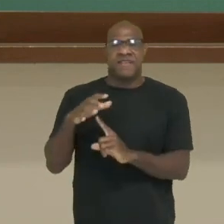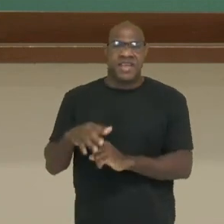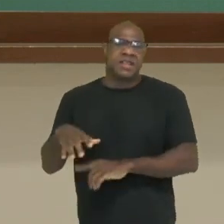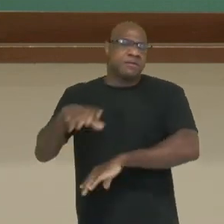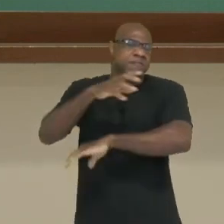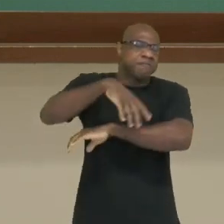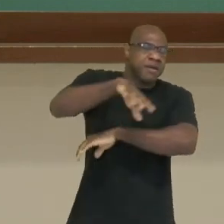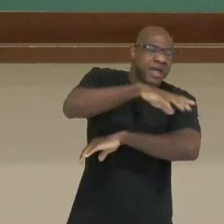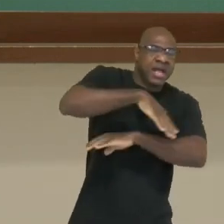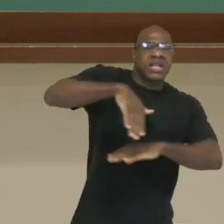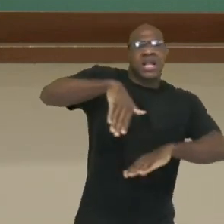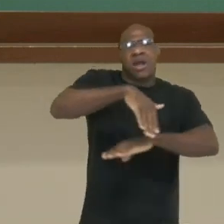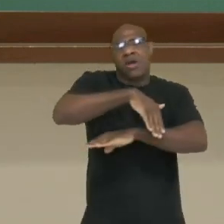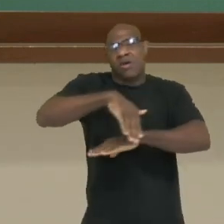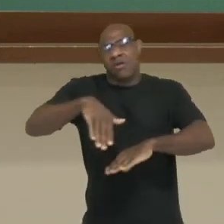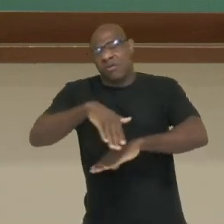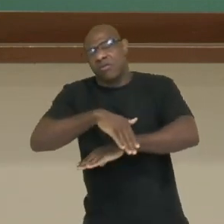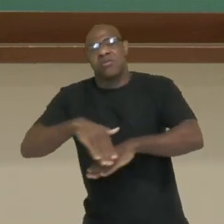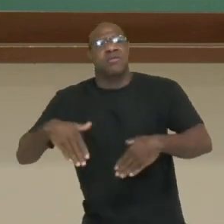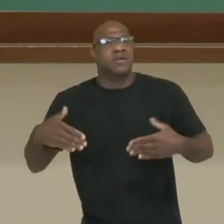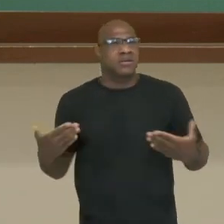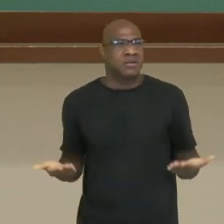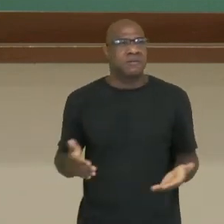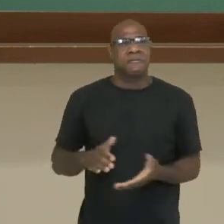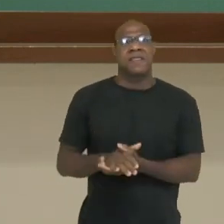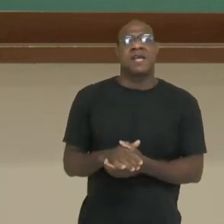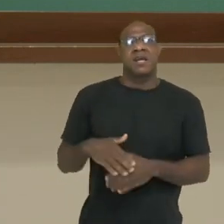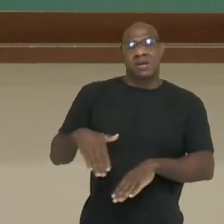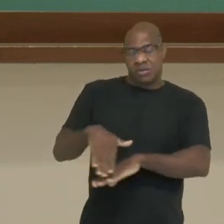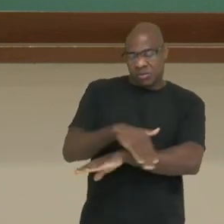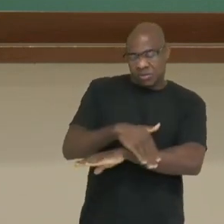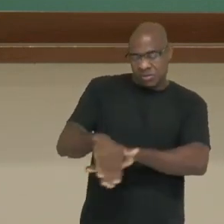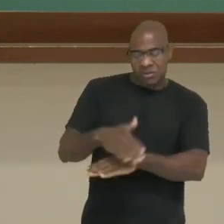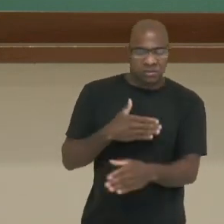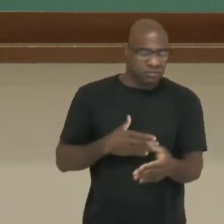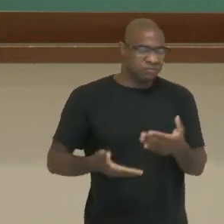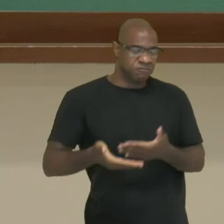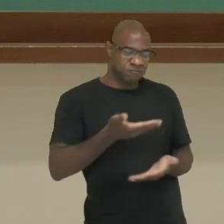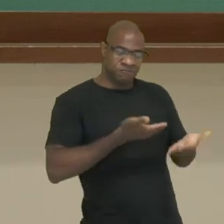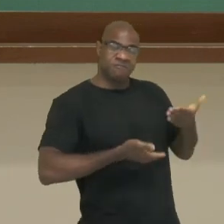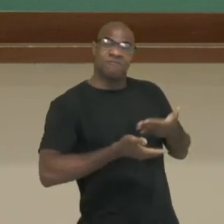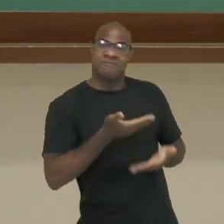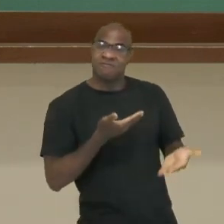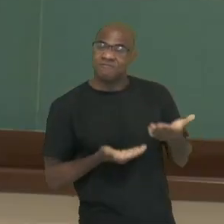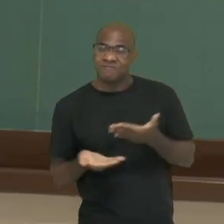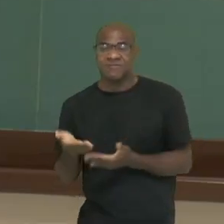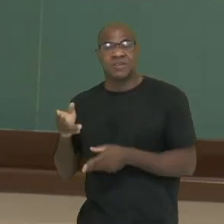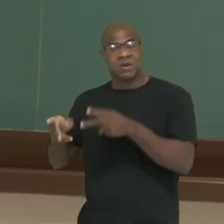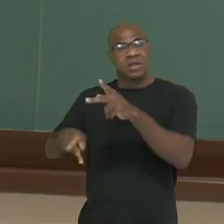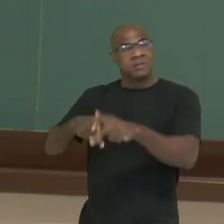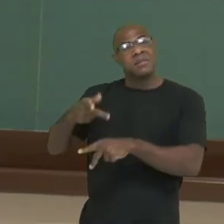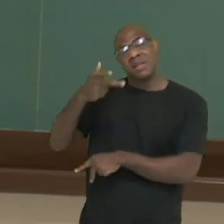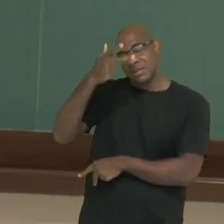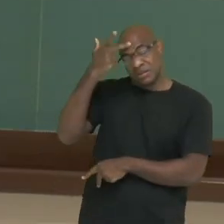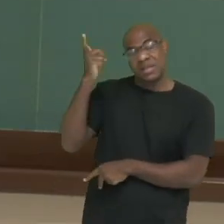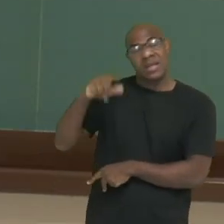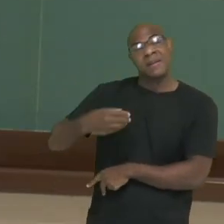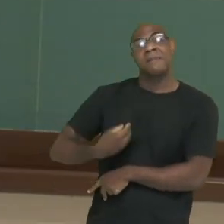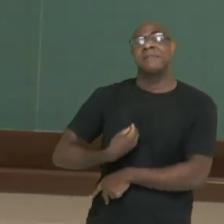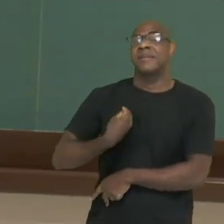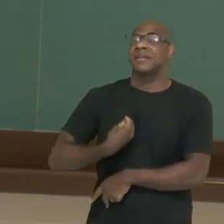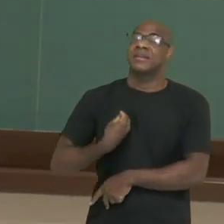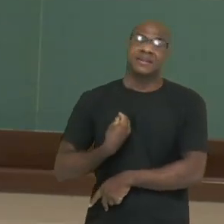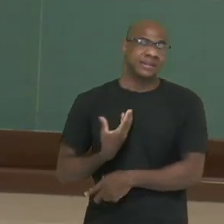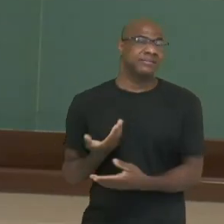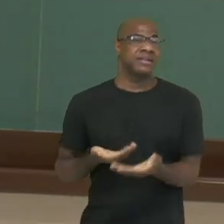apresentar. E tem sempre no teatro de rua a troca, a interação com o público. É muito presente, né? Essa